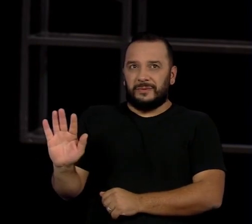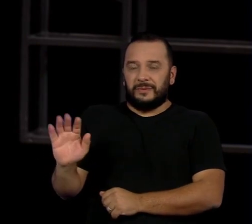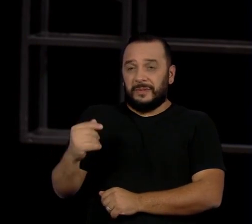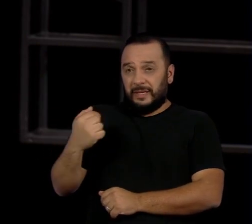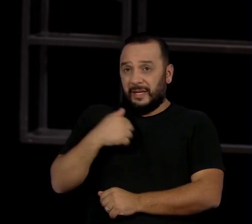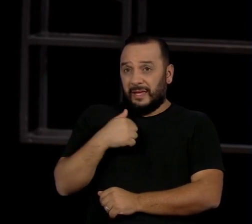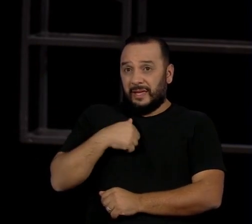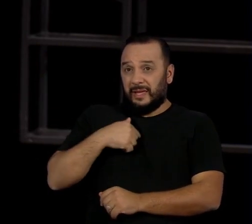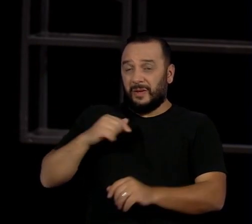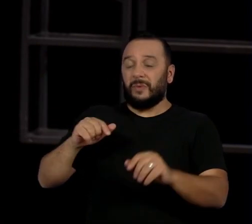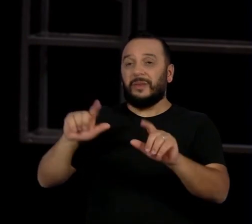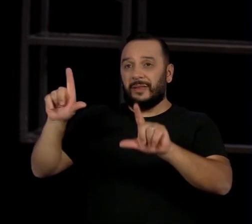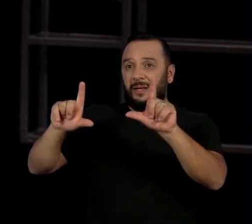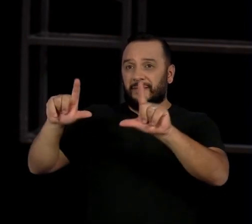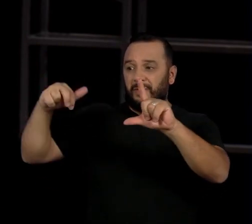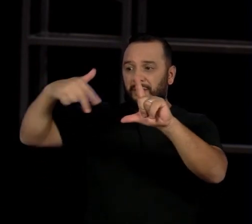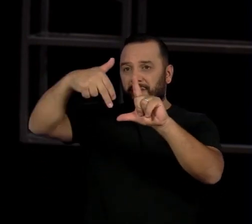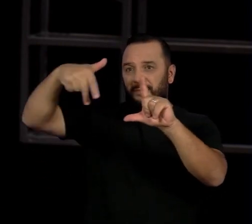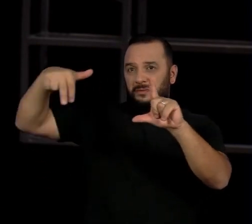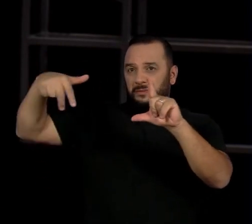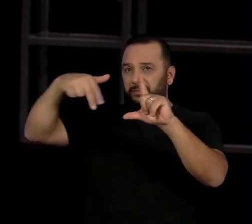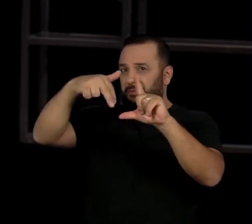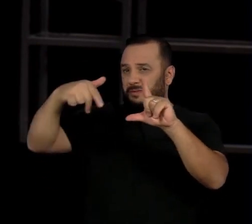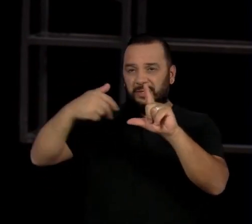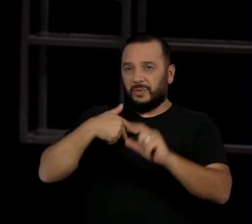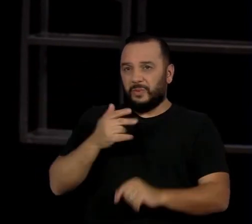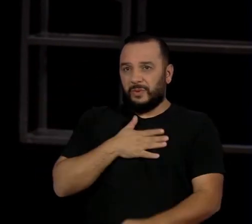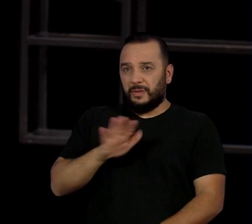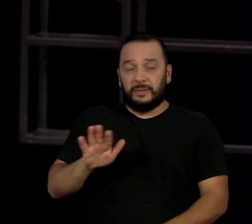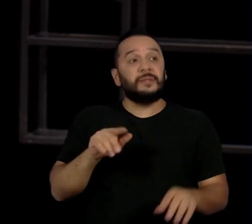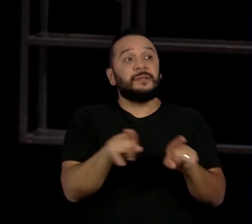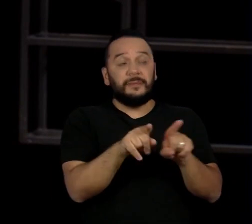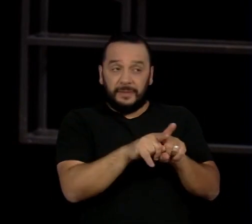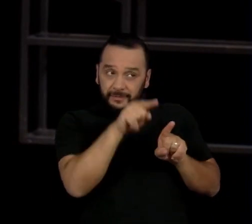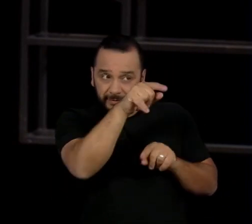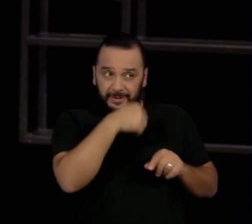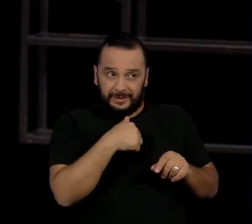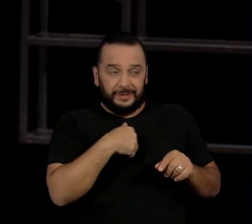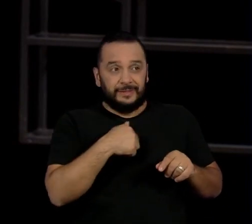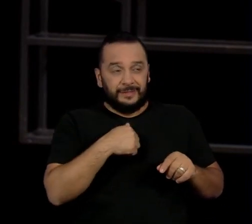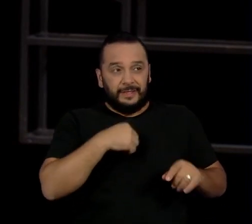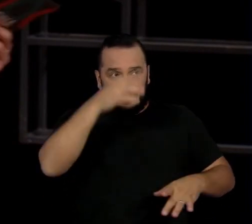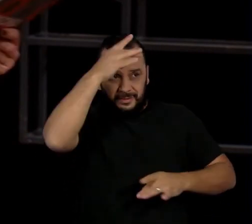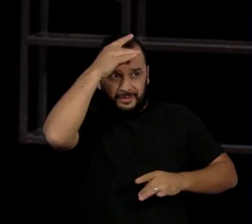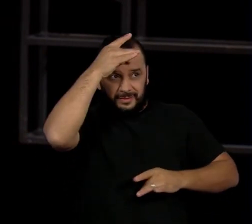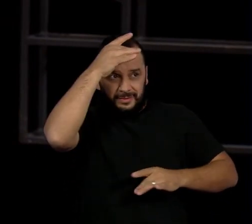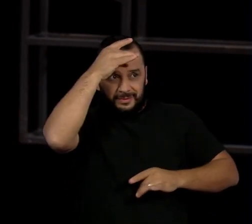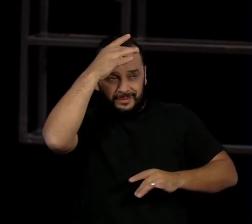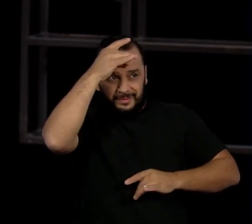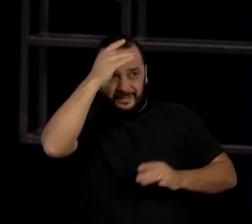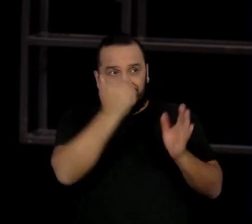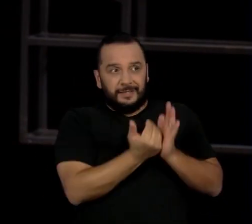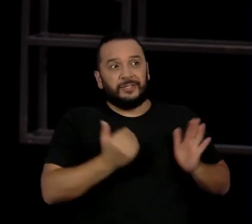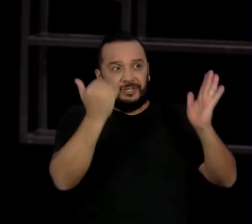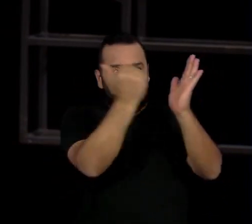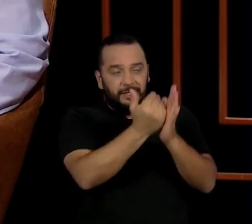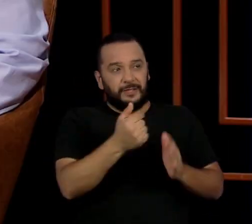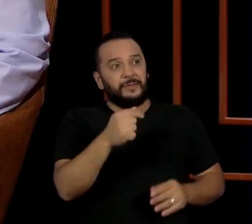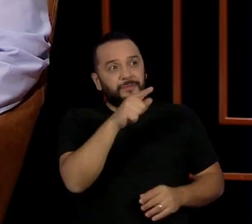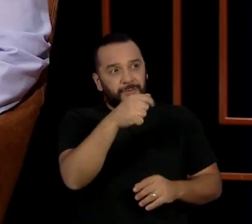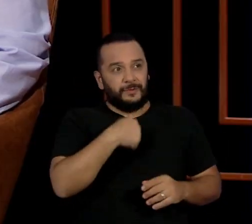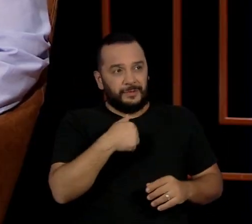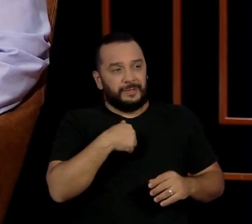que, por uma interpretação exagerada, você teve que ter um método aí meio João Gilberto